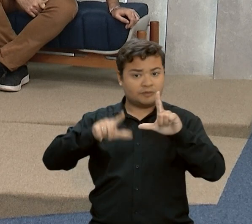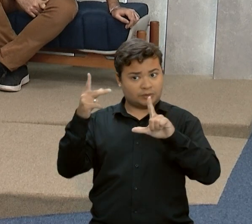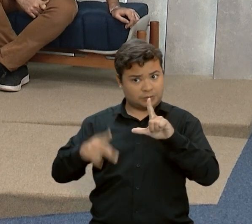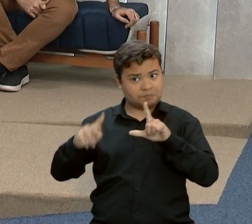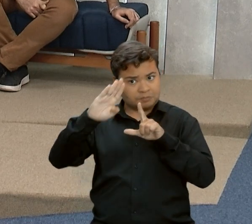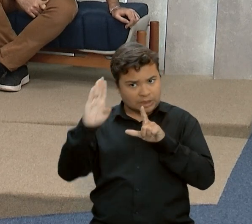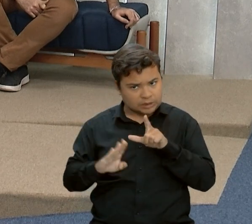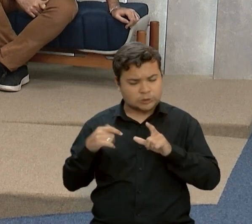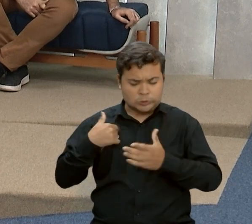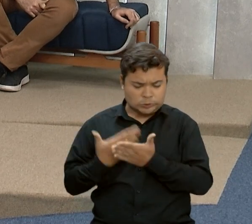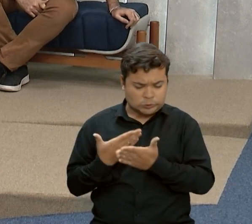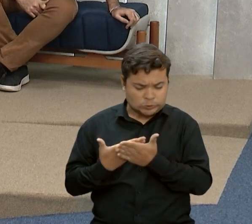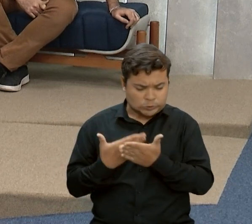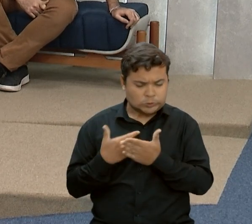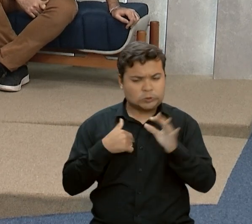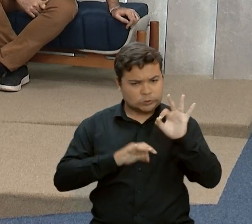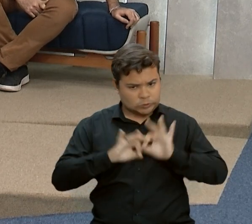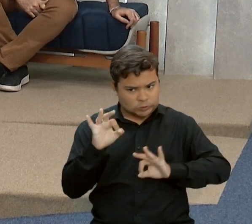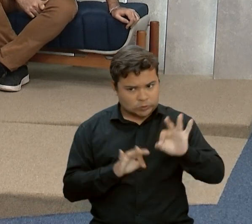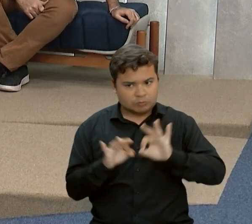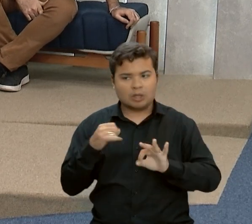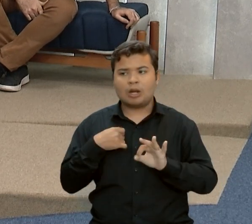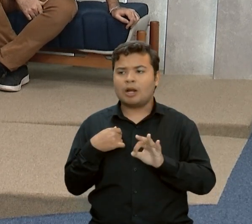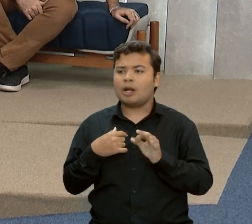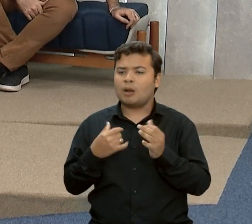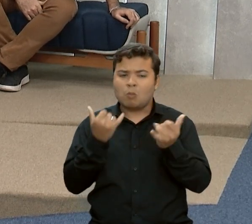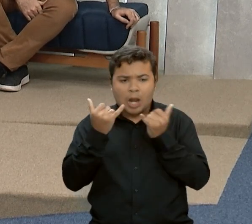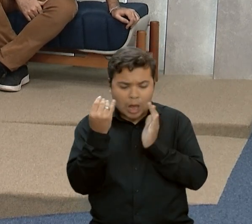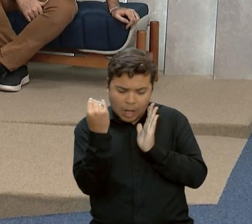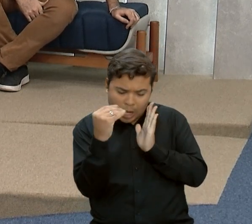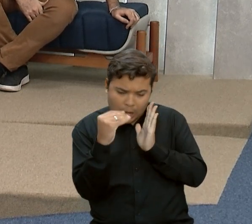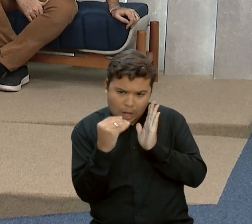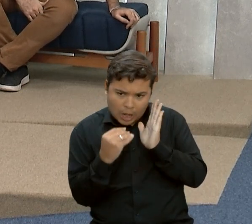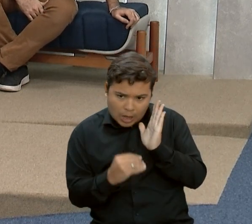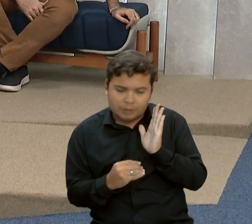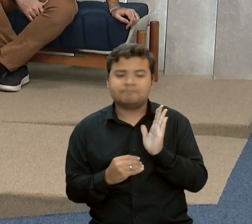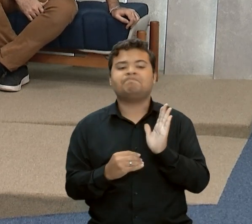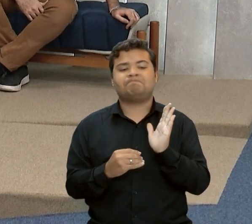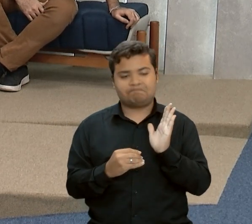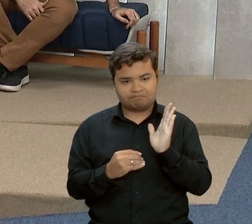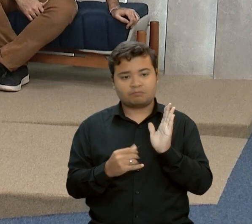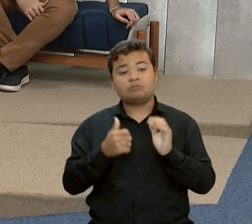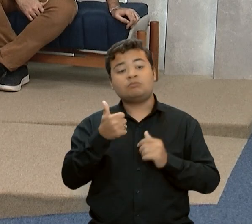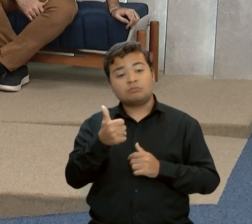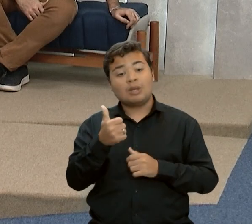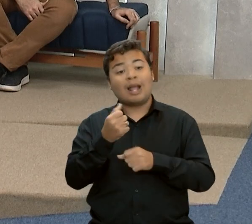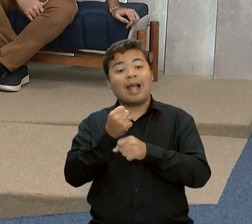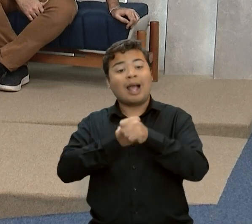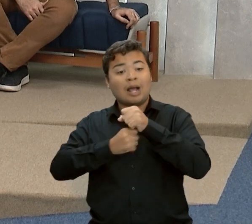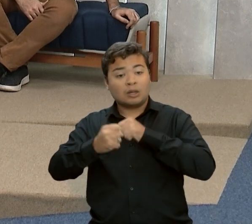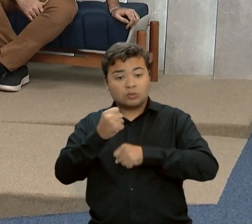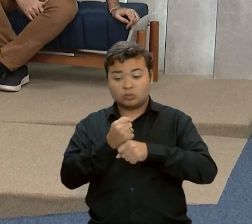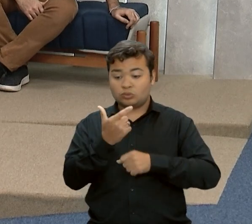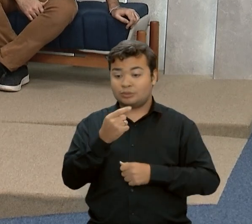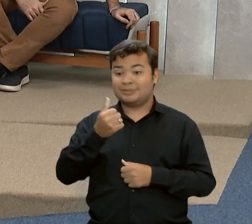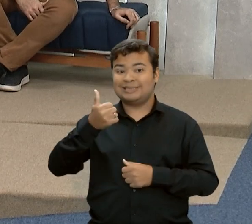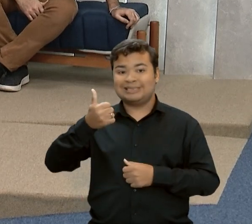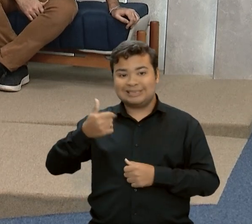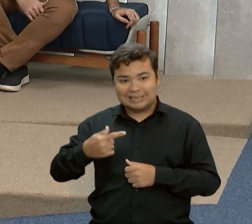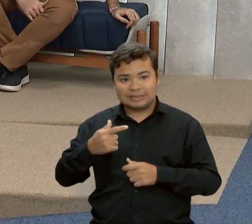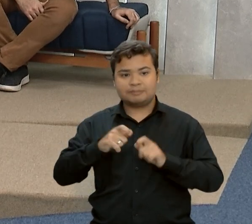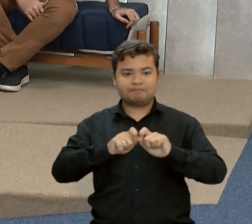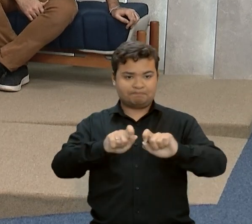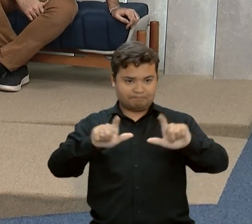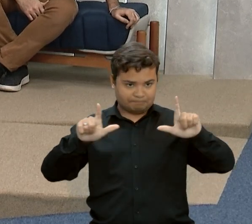preparei e fiz as minhas anotações. Então, terminado o projeto lá colocamos no Área Digital em 2017, eu fiquei